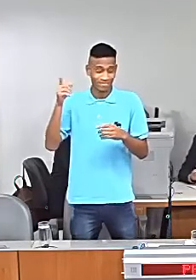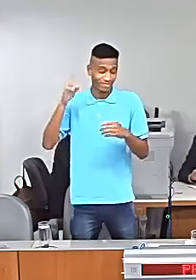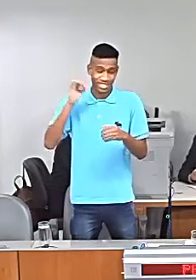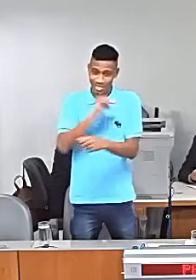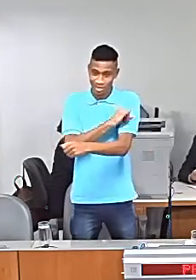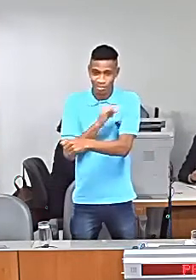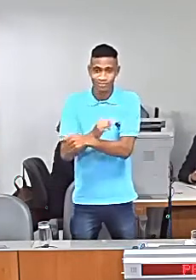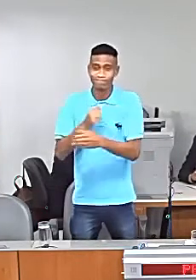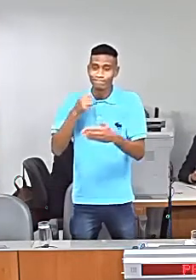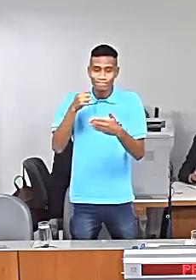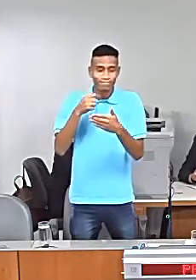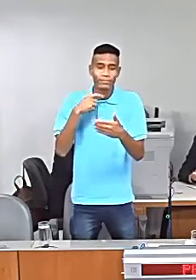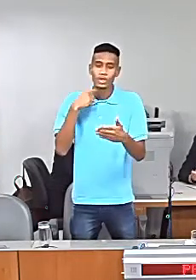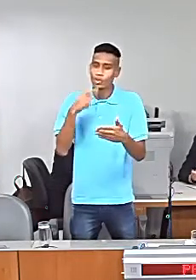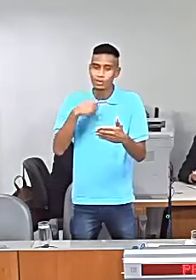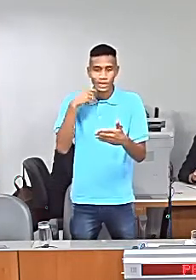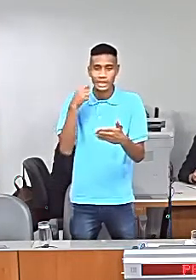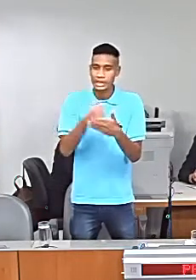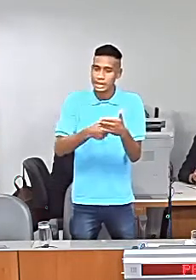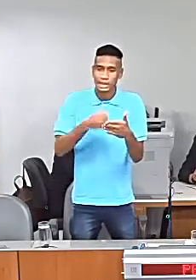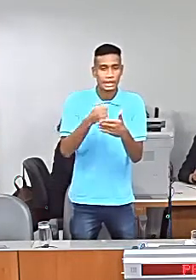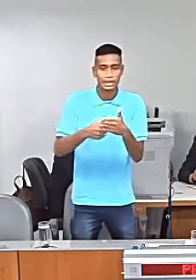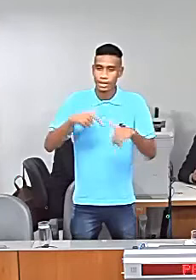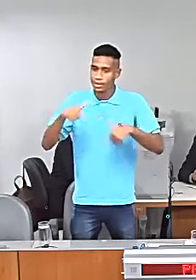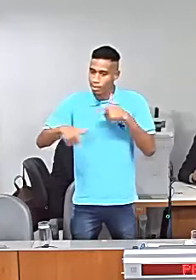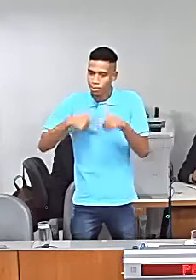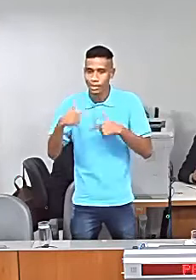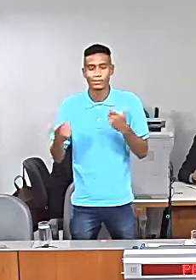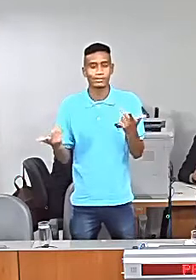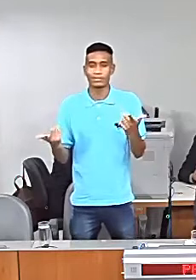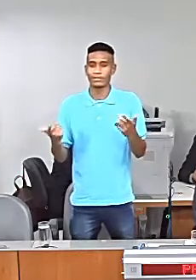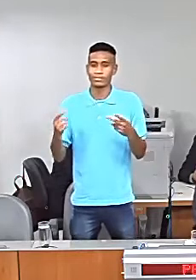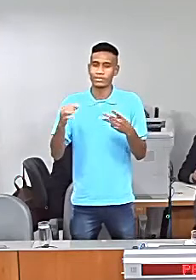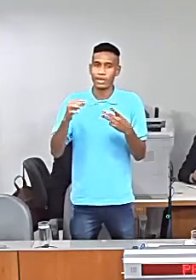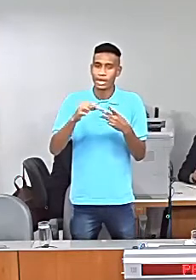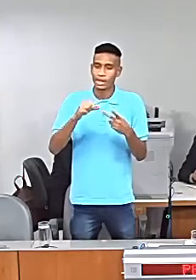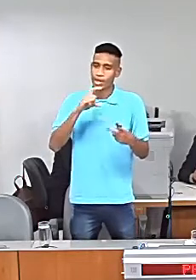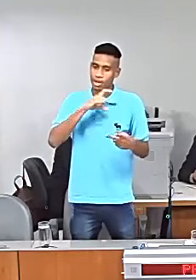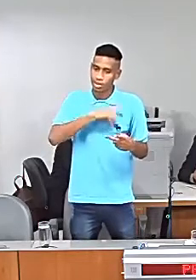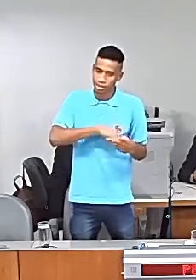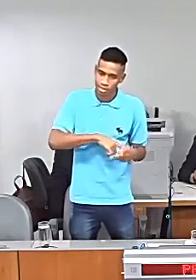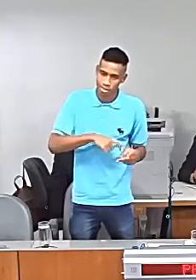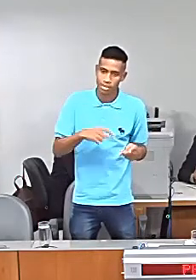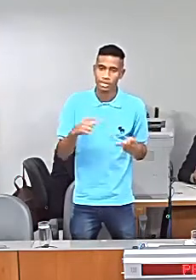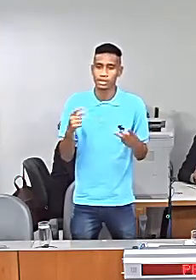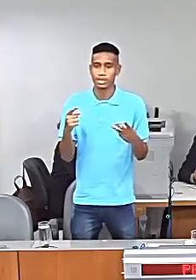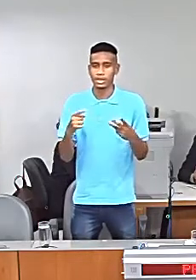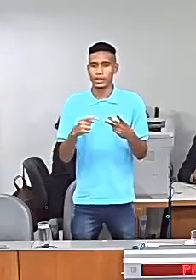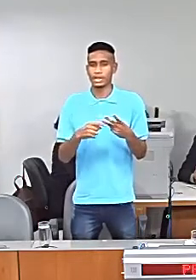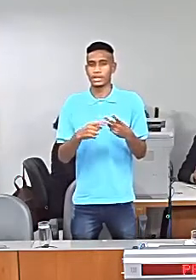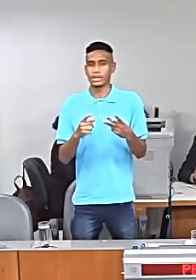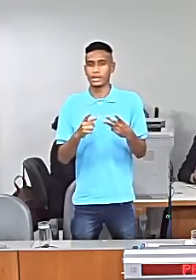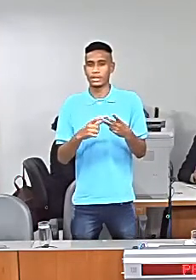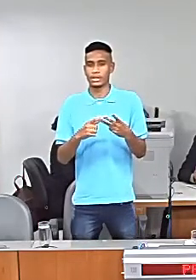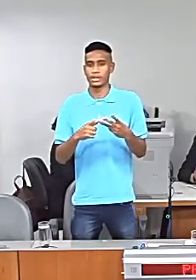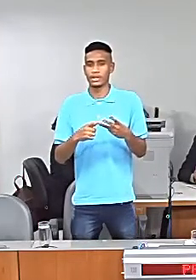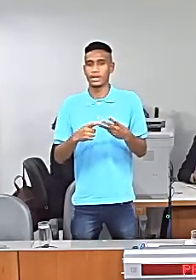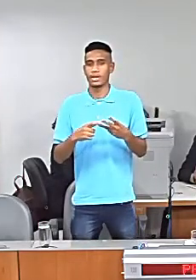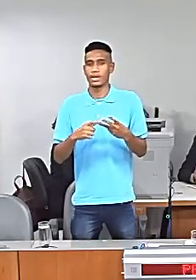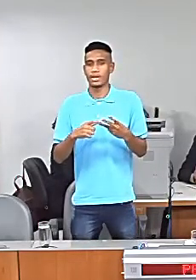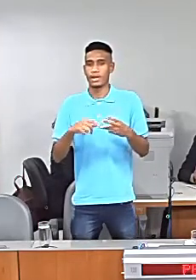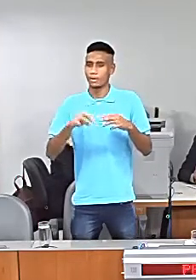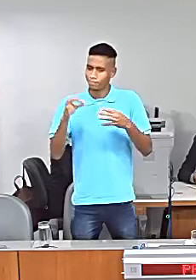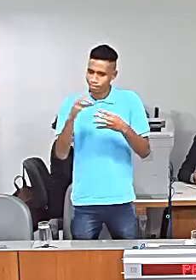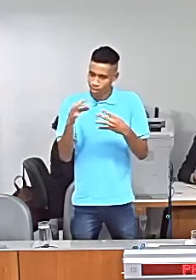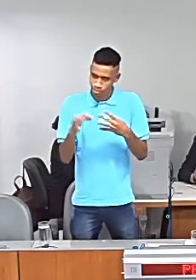importante, porque em Itabira a gente faz um trabalho, assim, como foi falado, de muita luta,